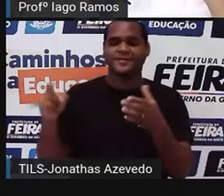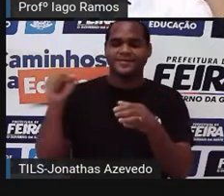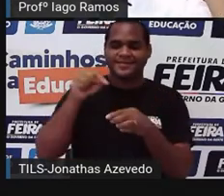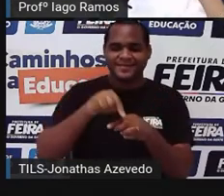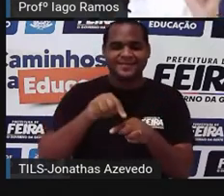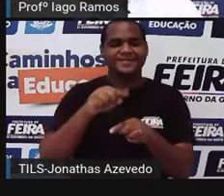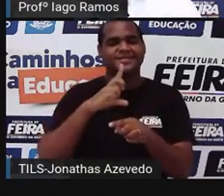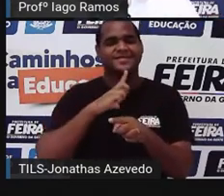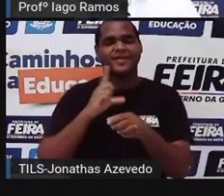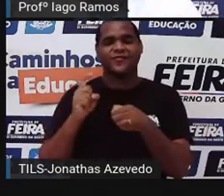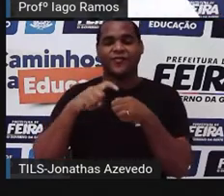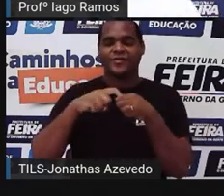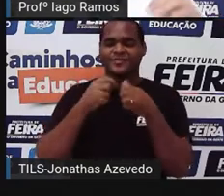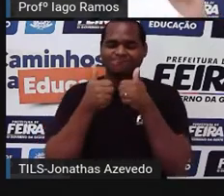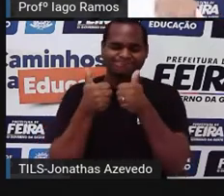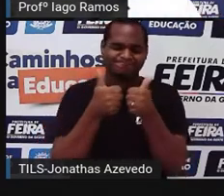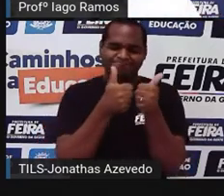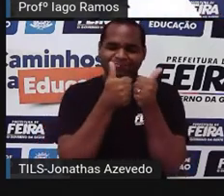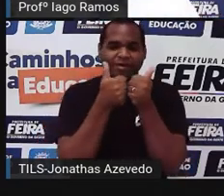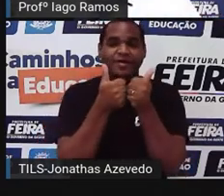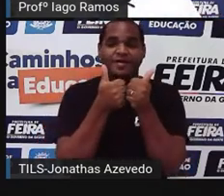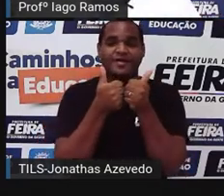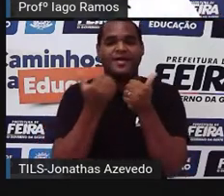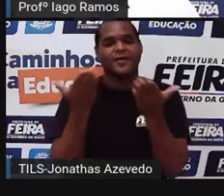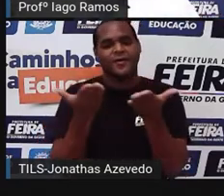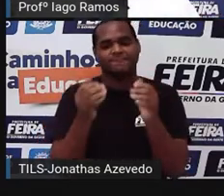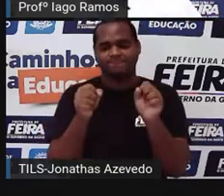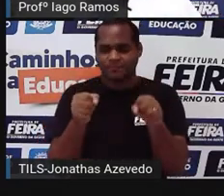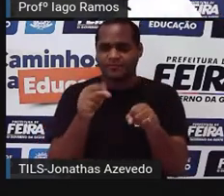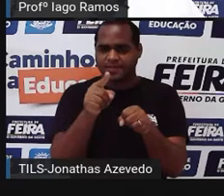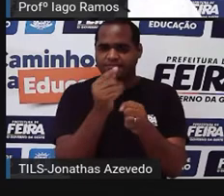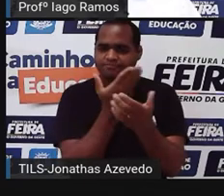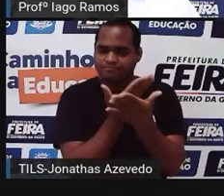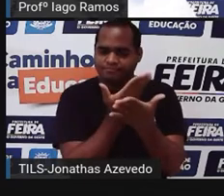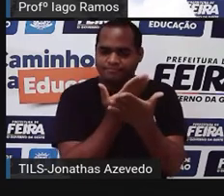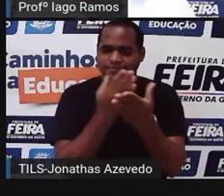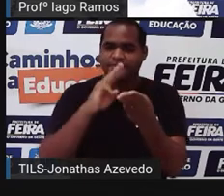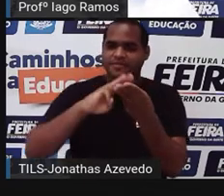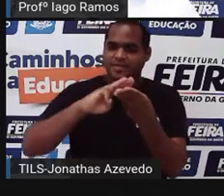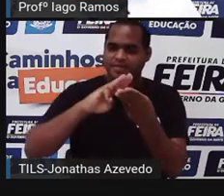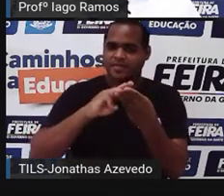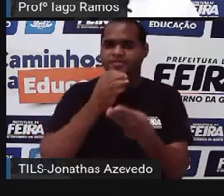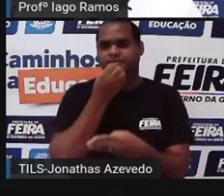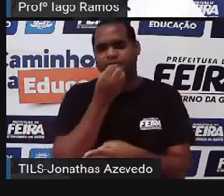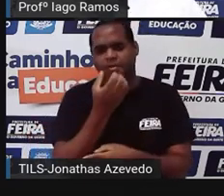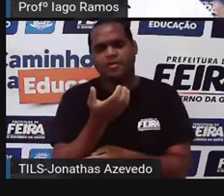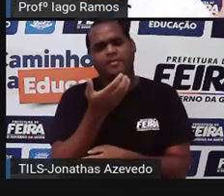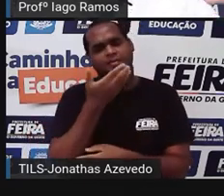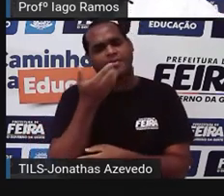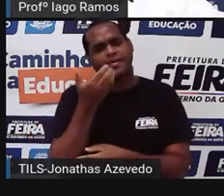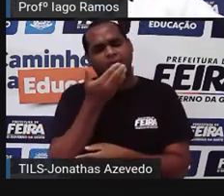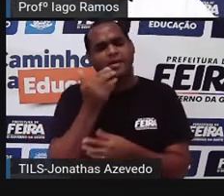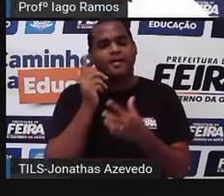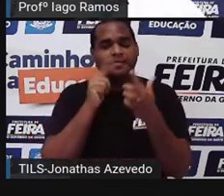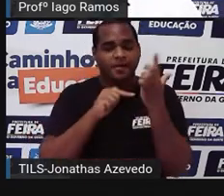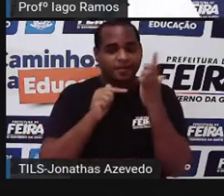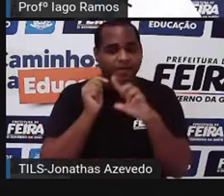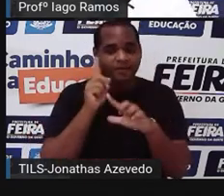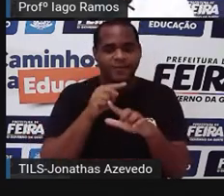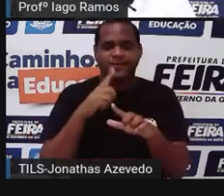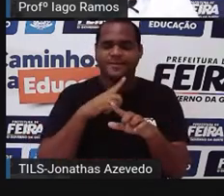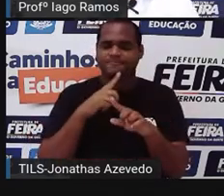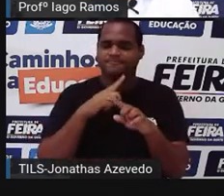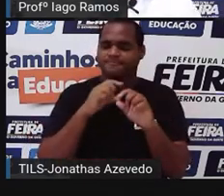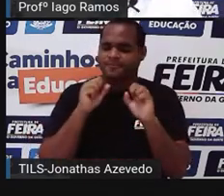estamos de volta vamos estudar matemática e vamos estudar no melhor jeito que a gente